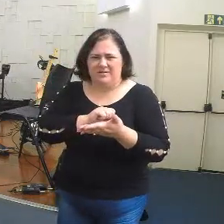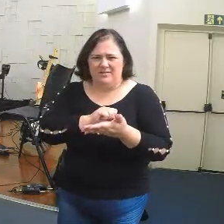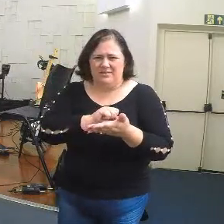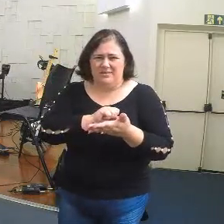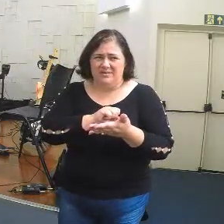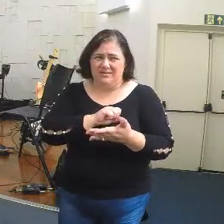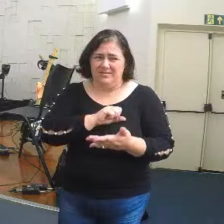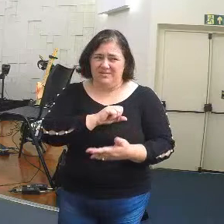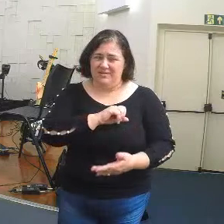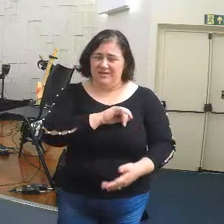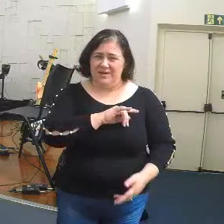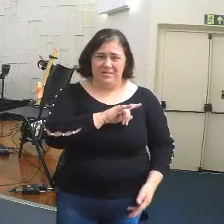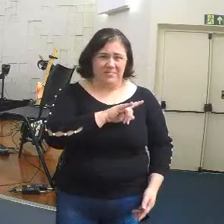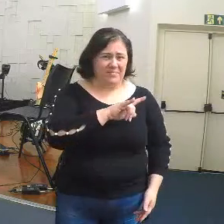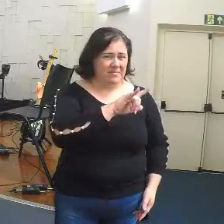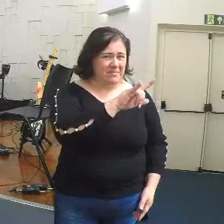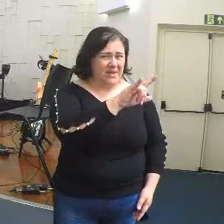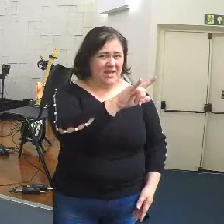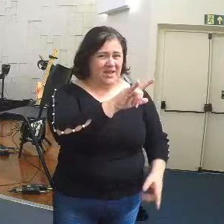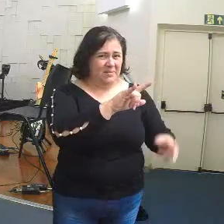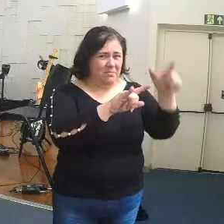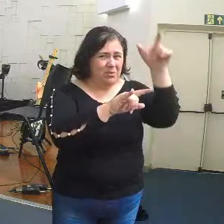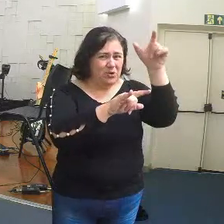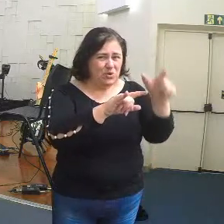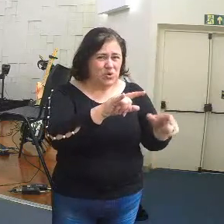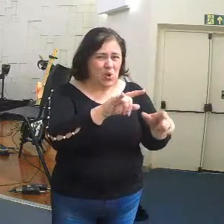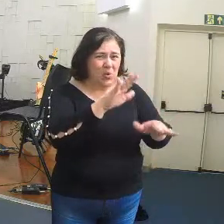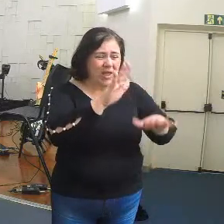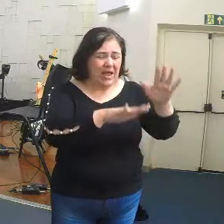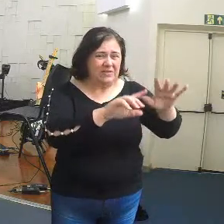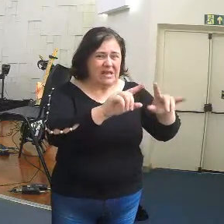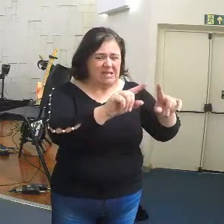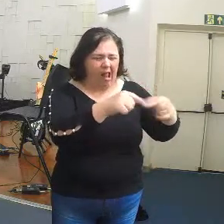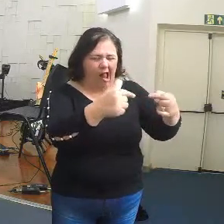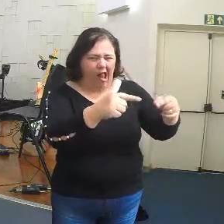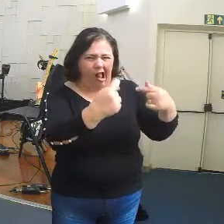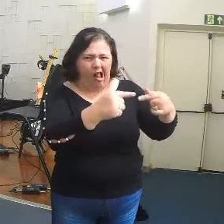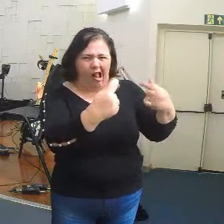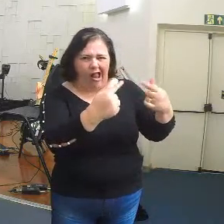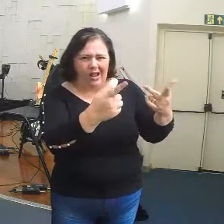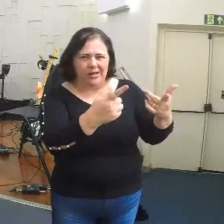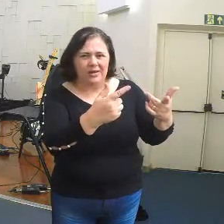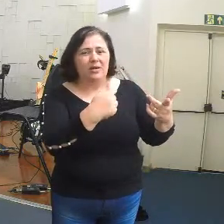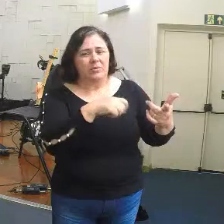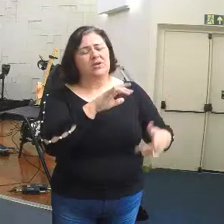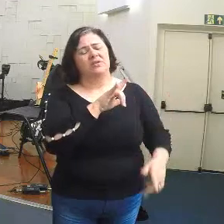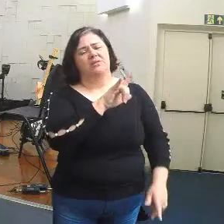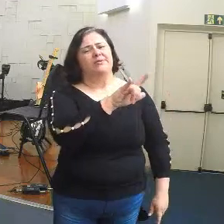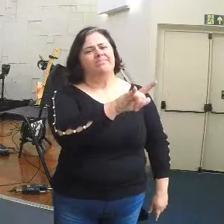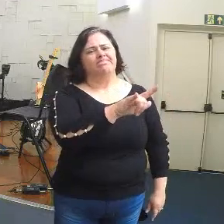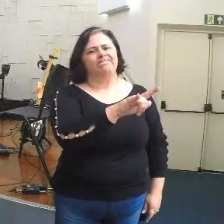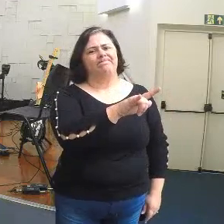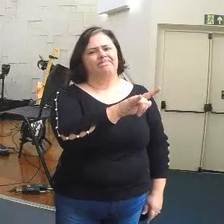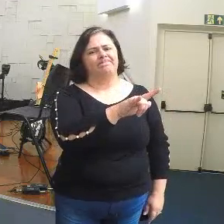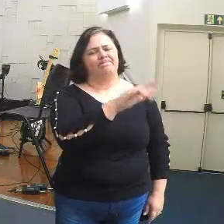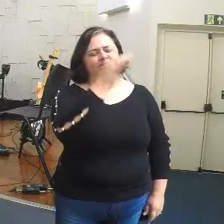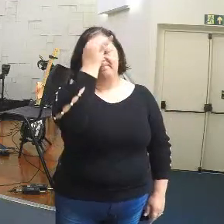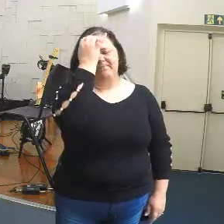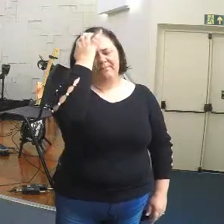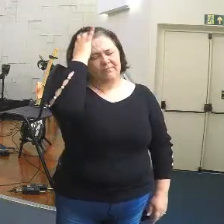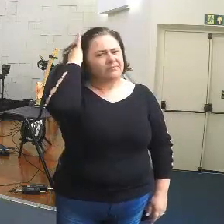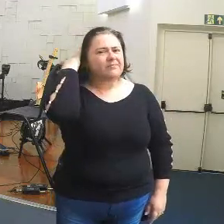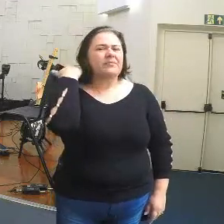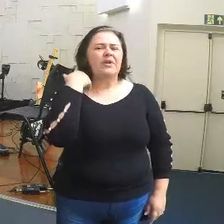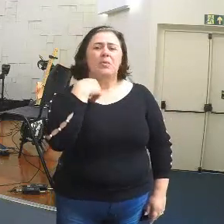Então você precisa orar e clamar ao Senhor para que hoje você possa dar o melhor de si, para que hoje você